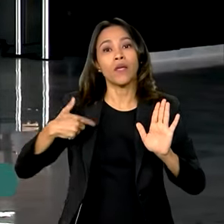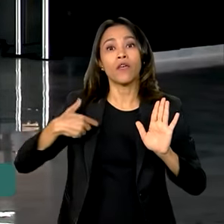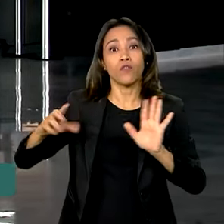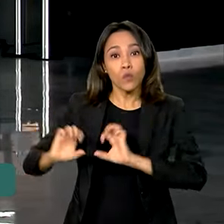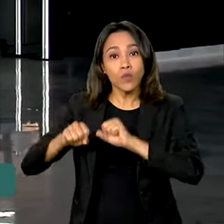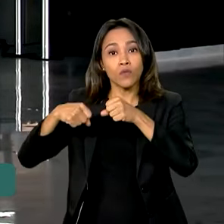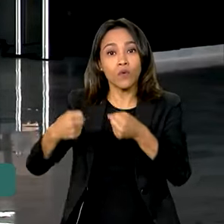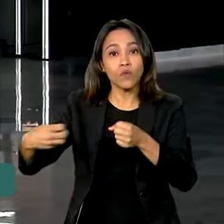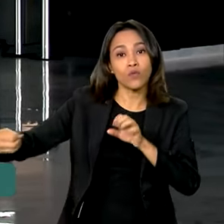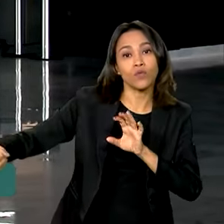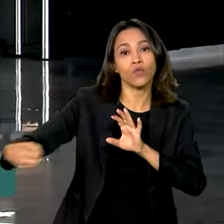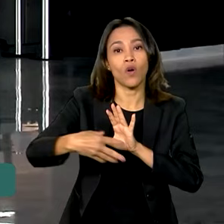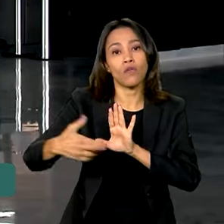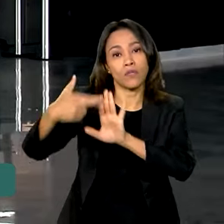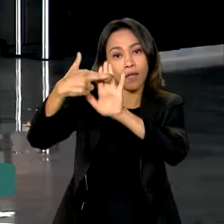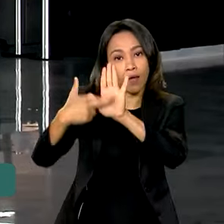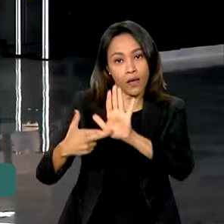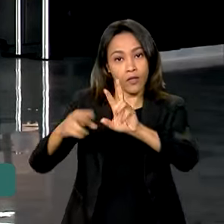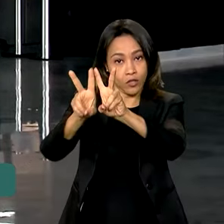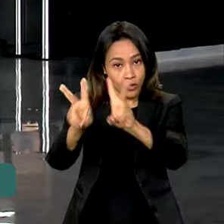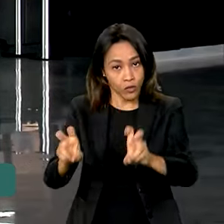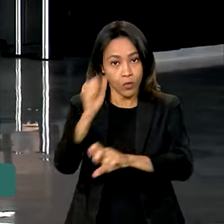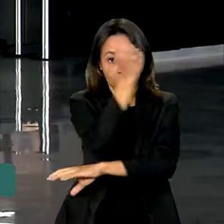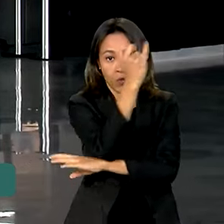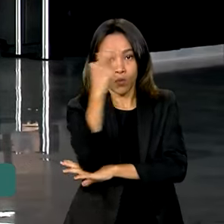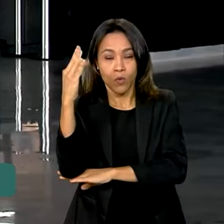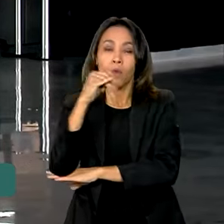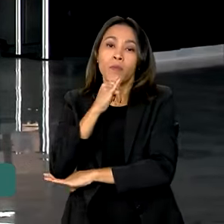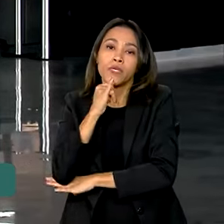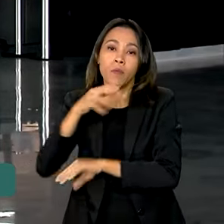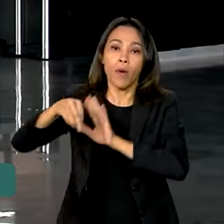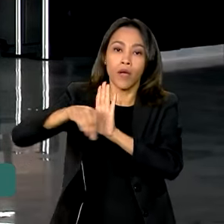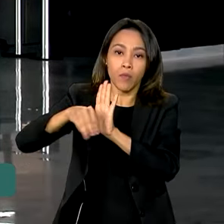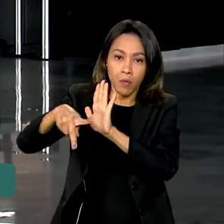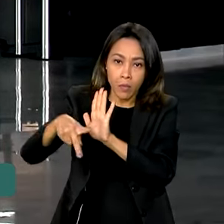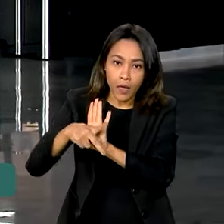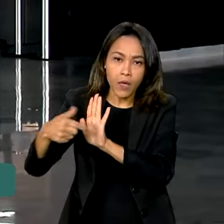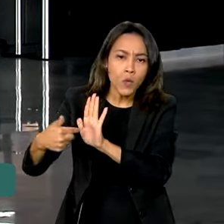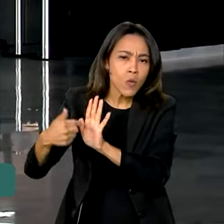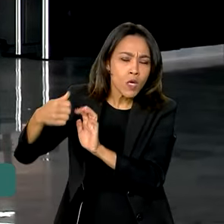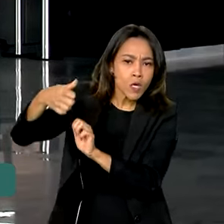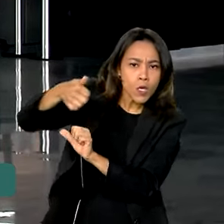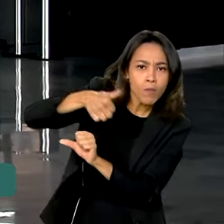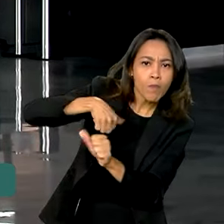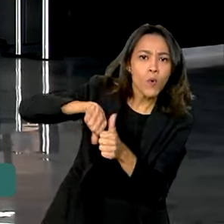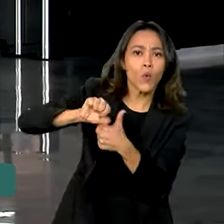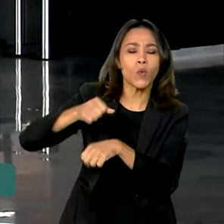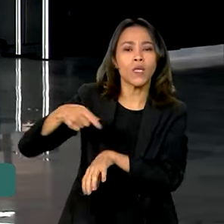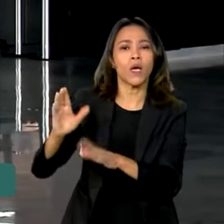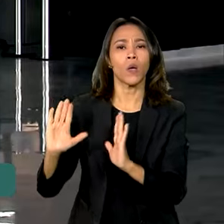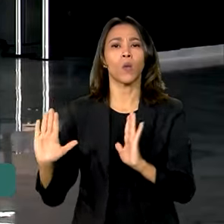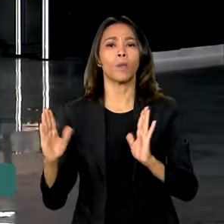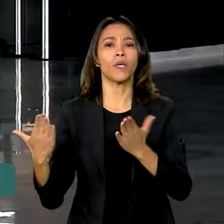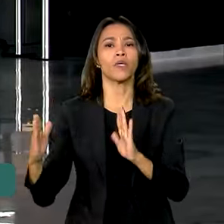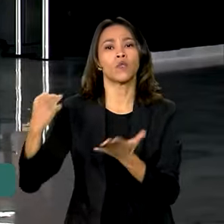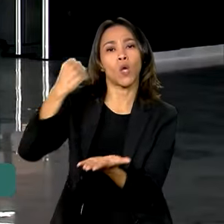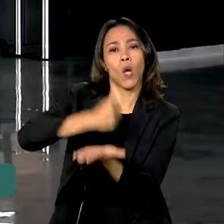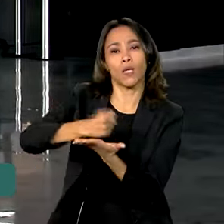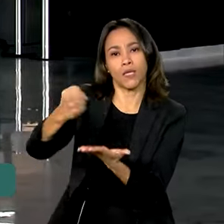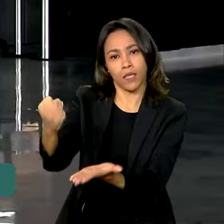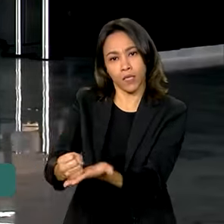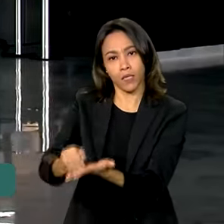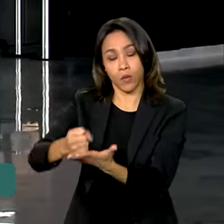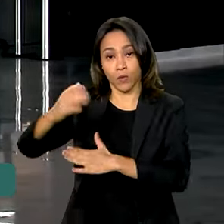novos marcos regulatórios ambientais, como a medida provisória que altera o prazo de recontratação de pessoal